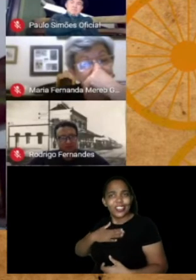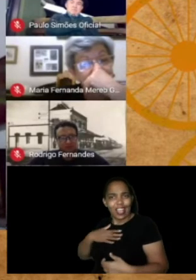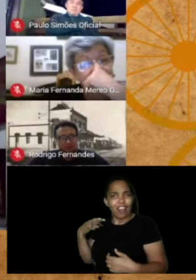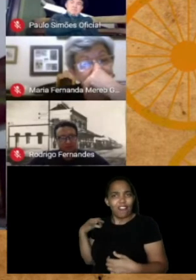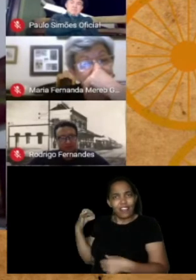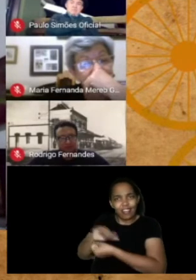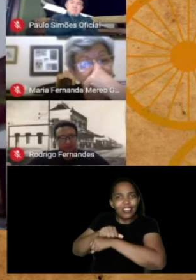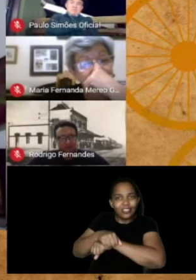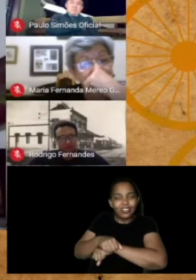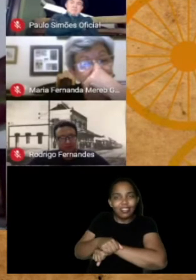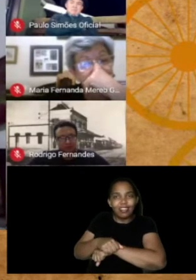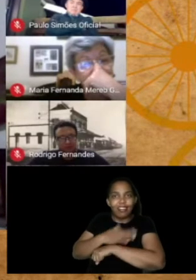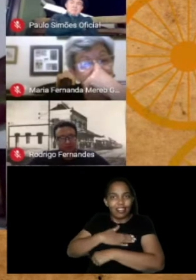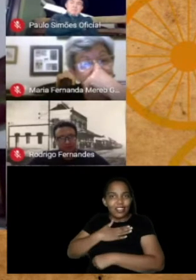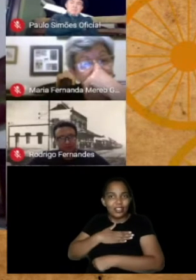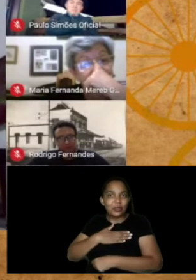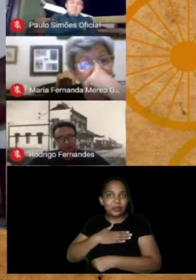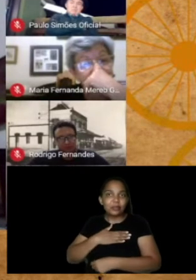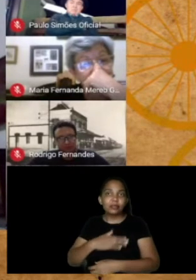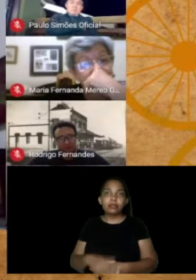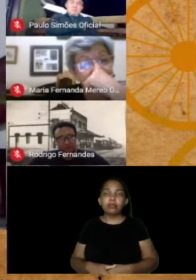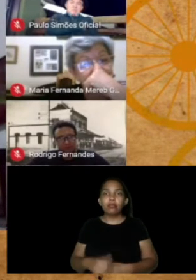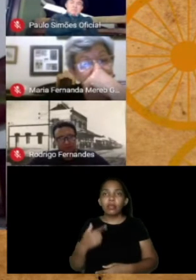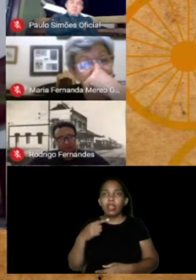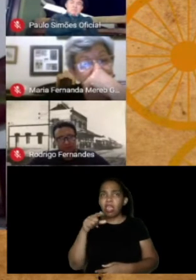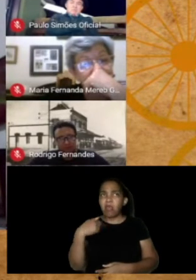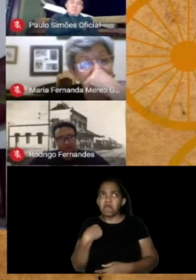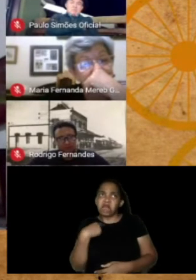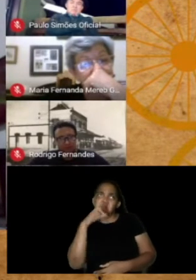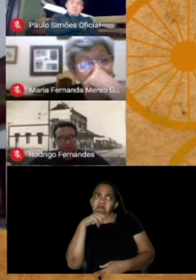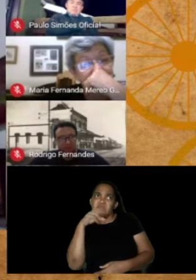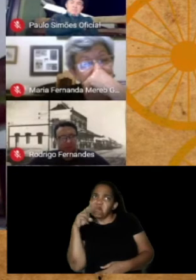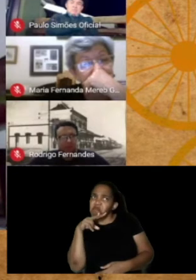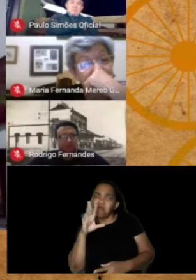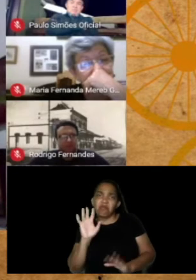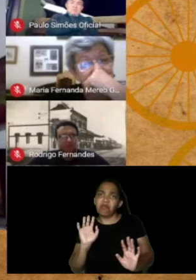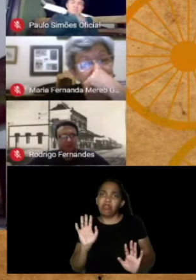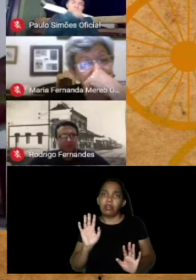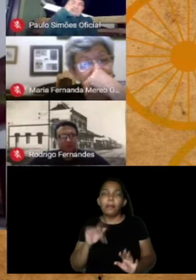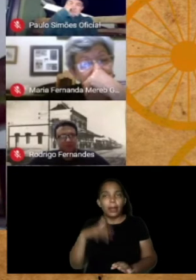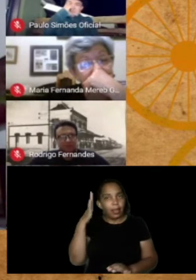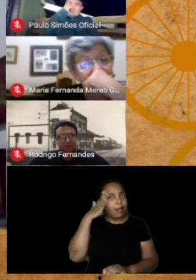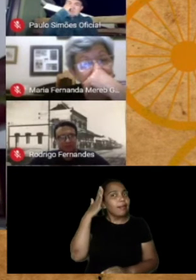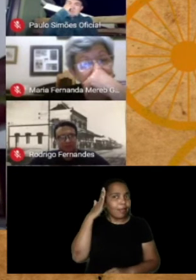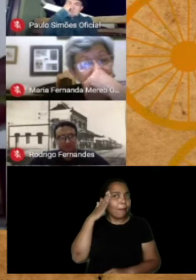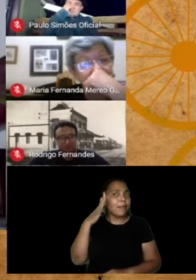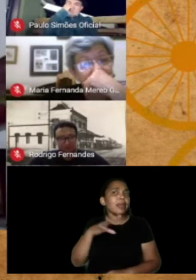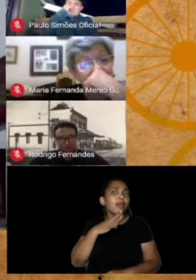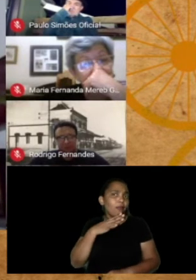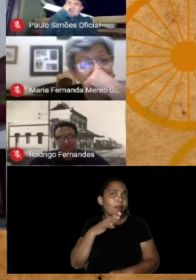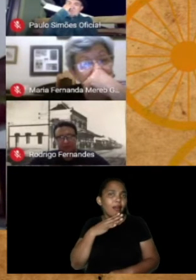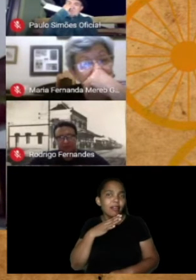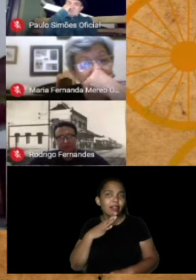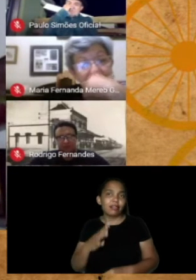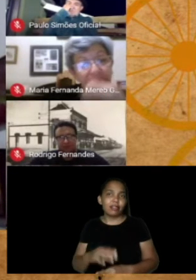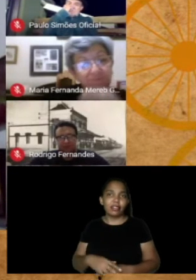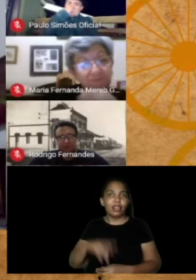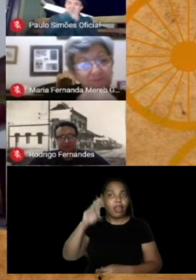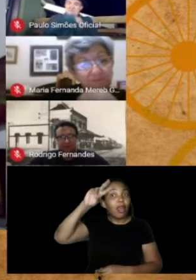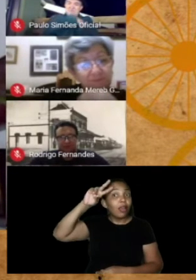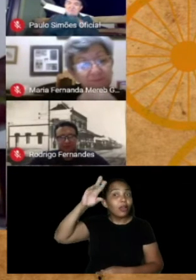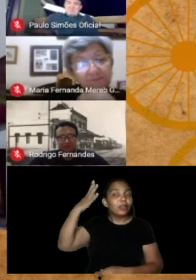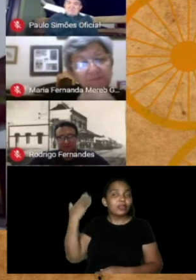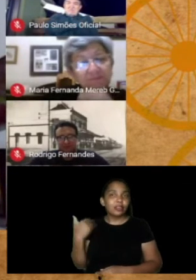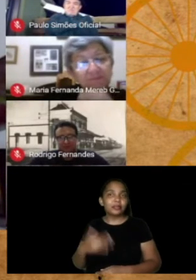um medo muito grande dele. Certo? Mas ele era uma pessoa... Eu nunca vi o camisa de couro, mas a gente sabia dele, né? Sabia da existência do camisa de couro. Né? E aí,